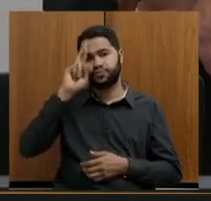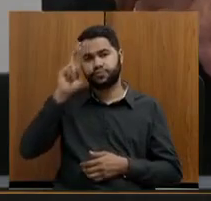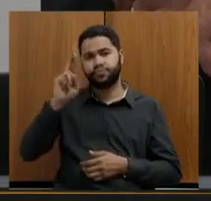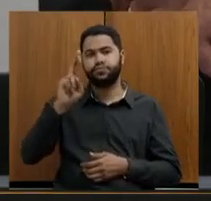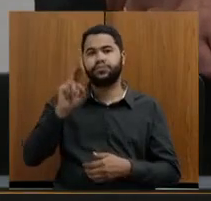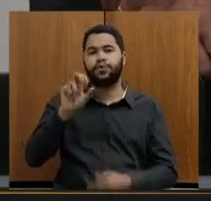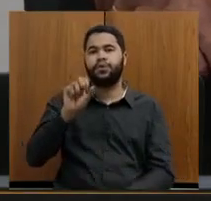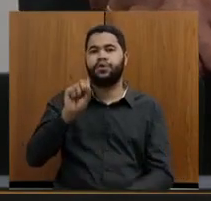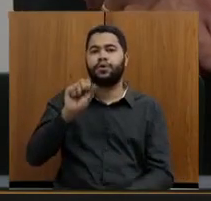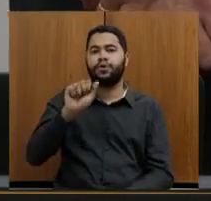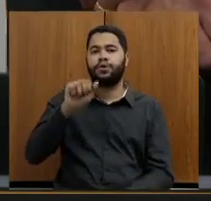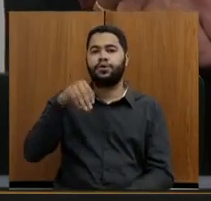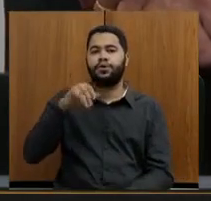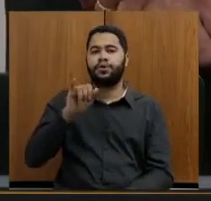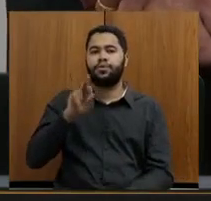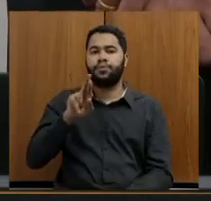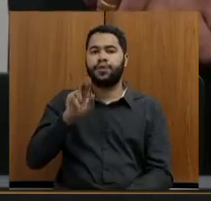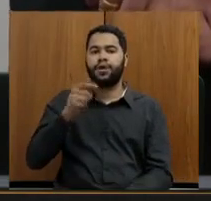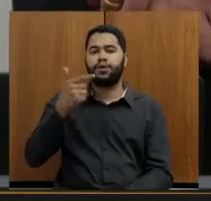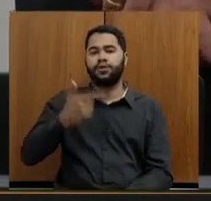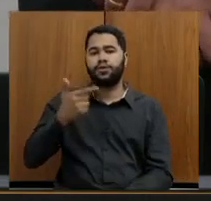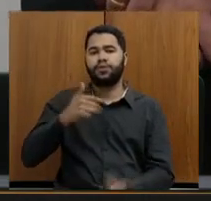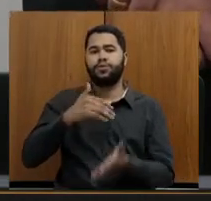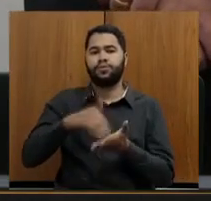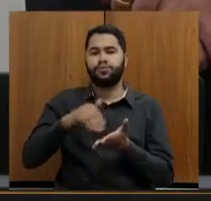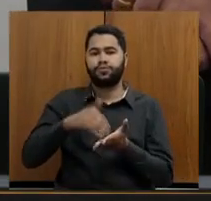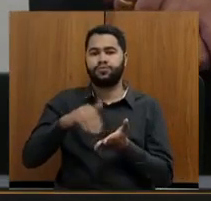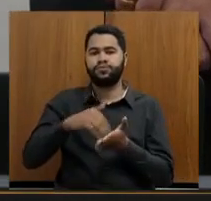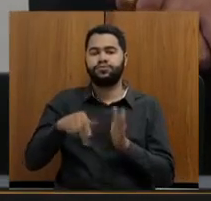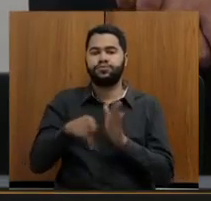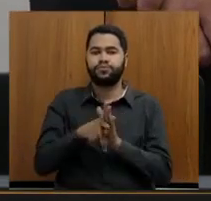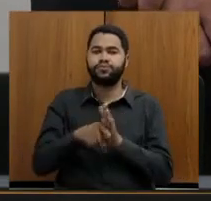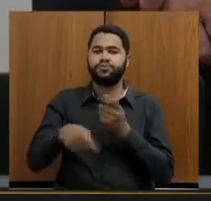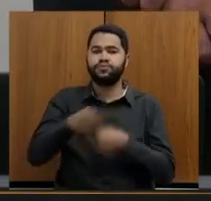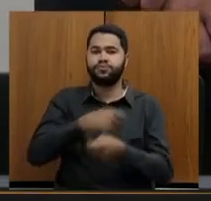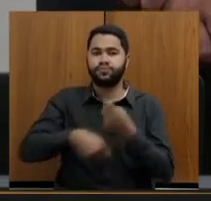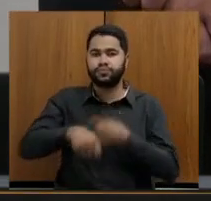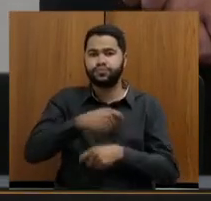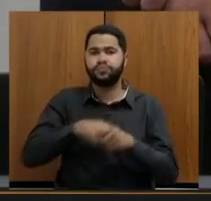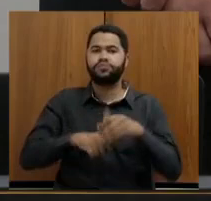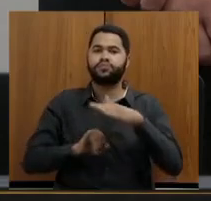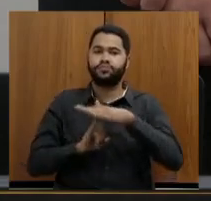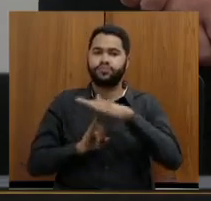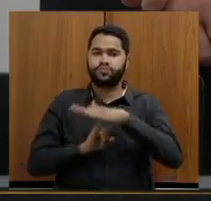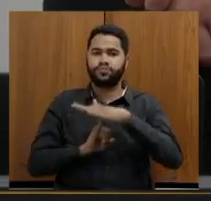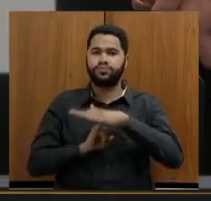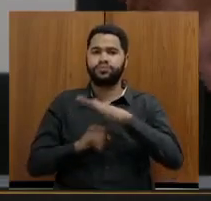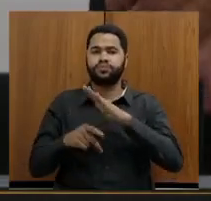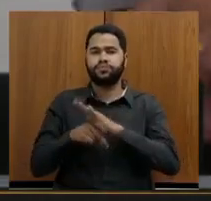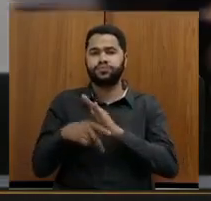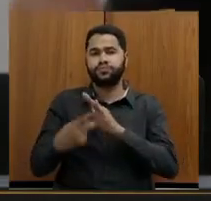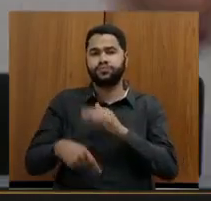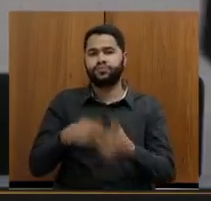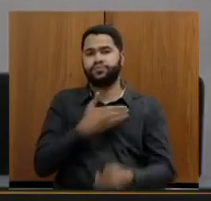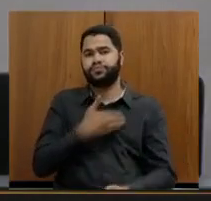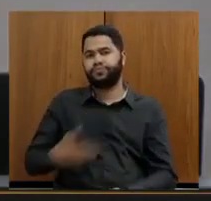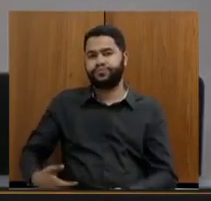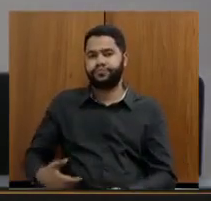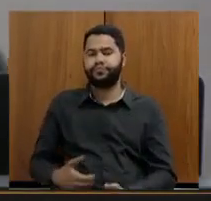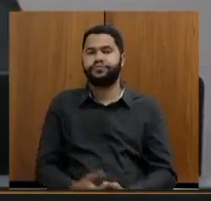sabe Carvalho Moisés subsecretário da subsecretaria de articulação institucional da Secretaria de Estado de